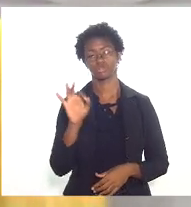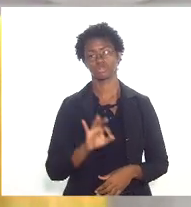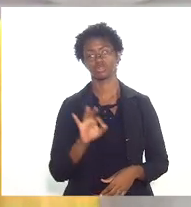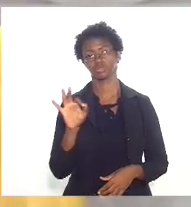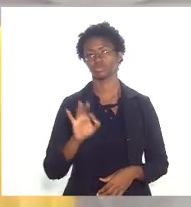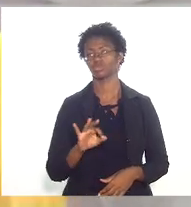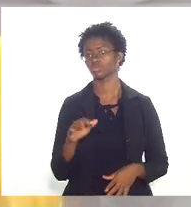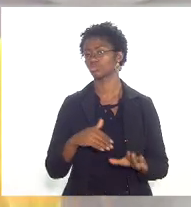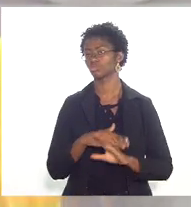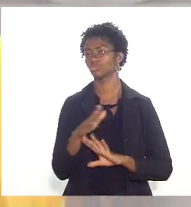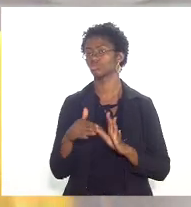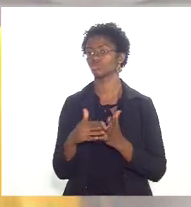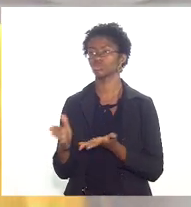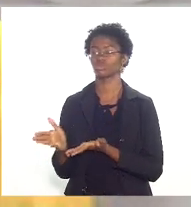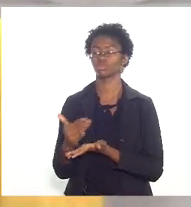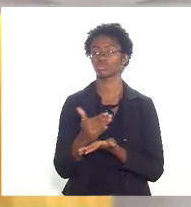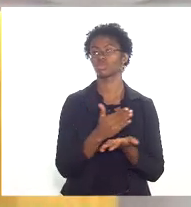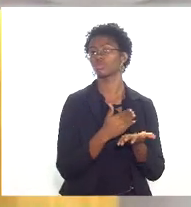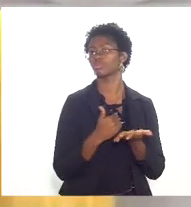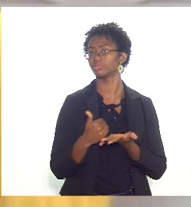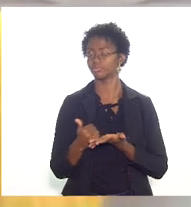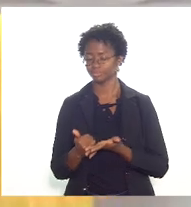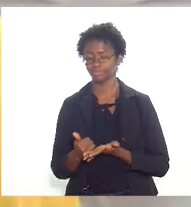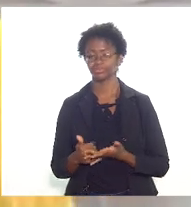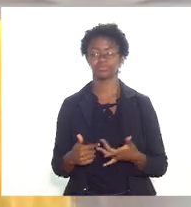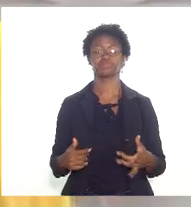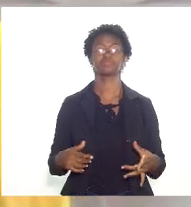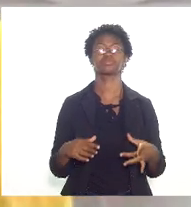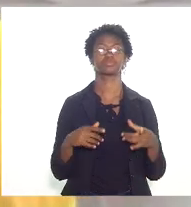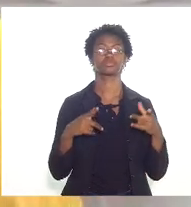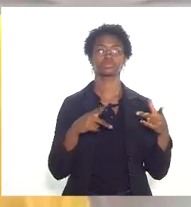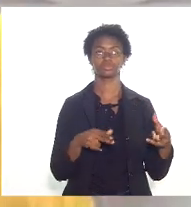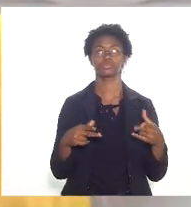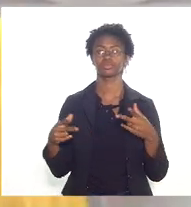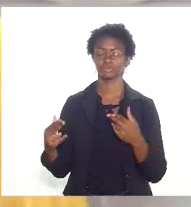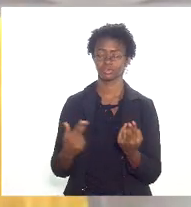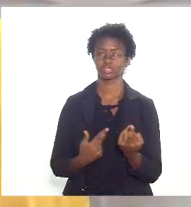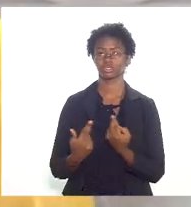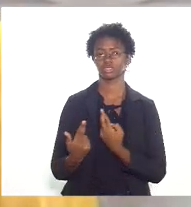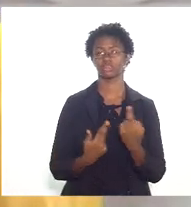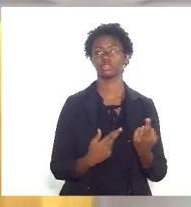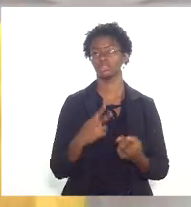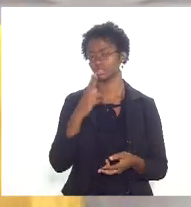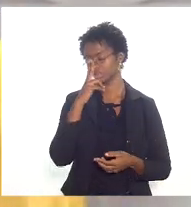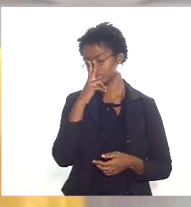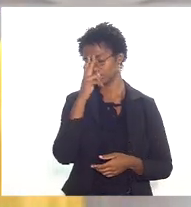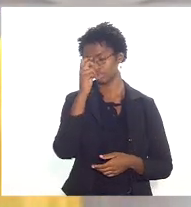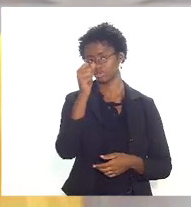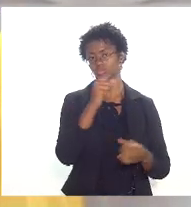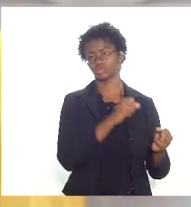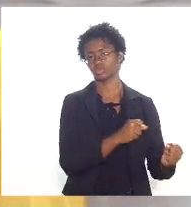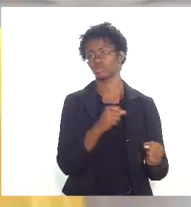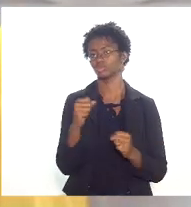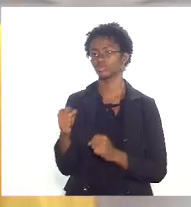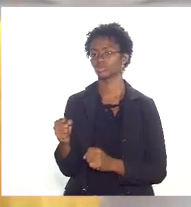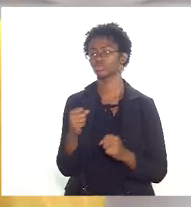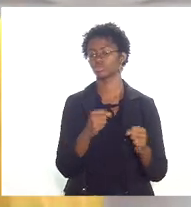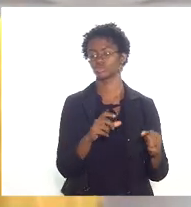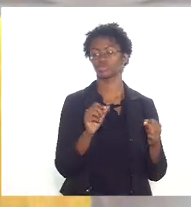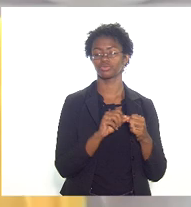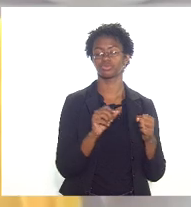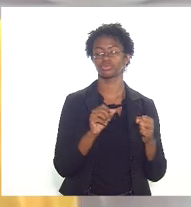daquilo que arrecada Exatamente Essa correlação de portas e foi feita